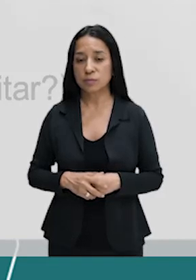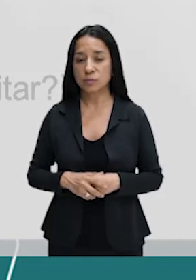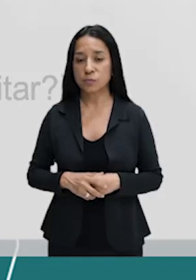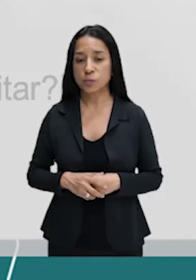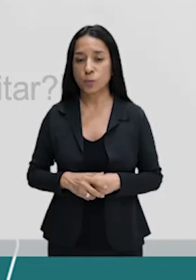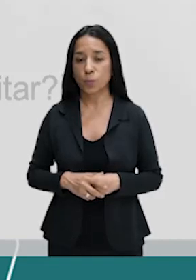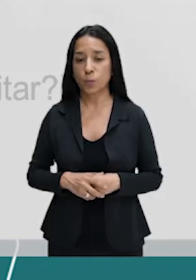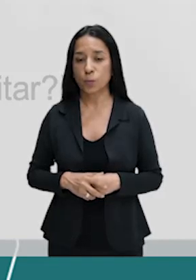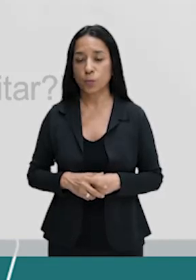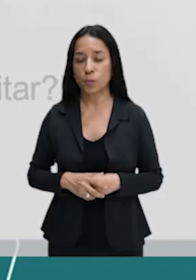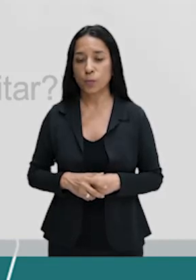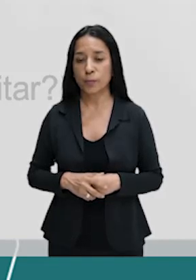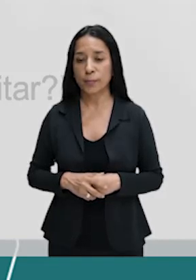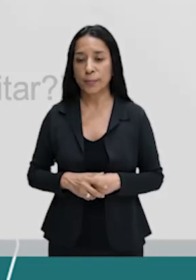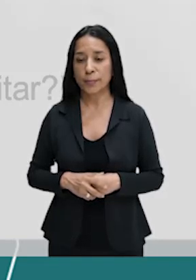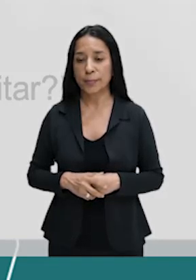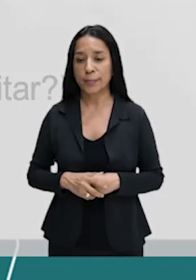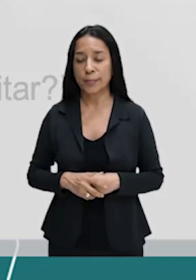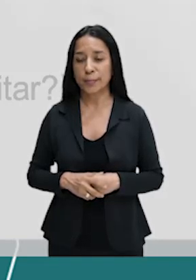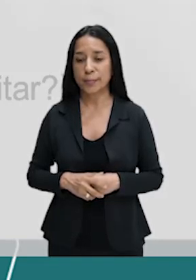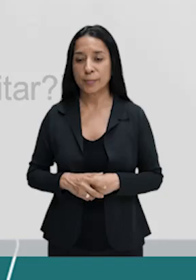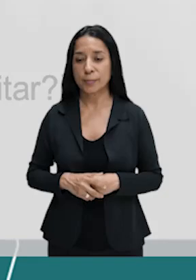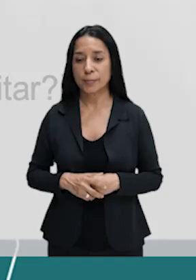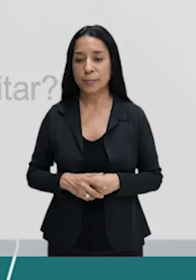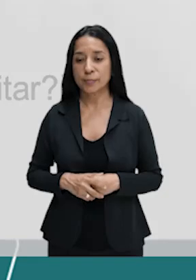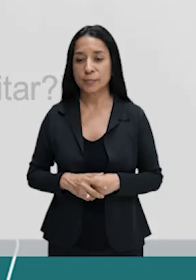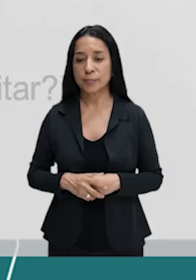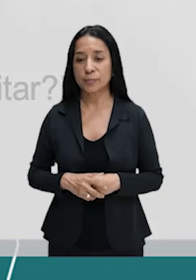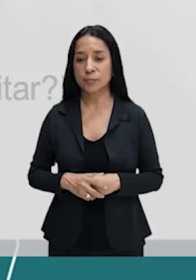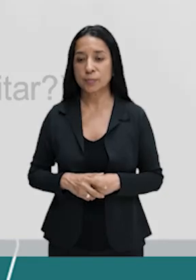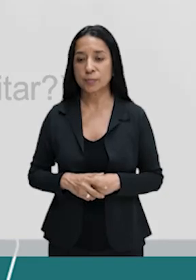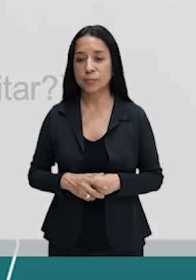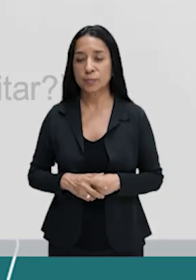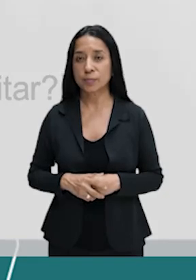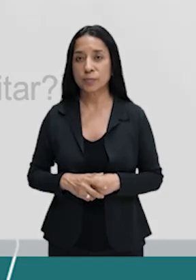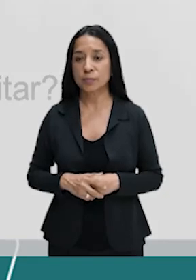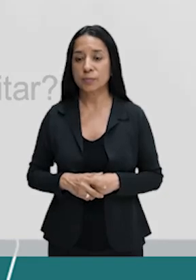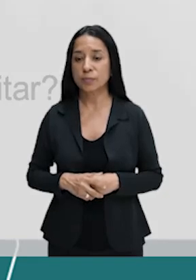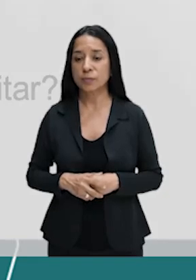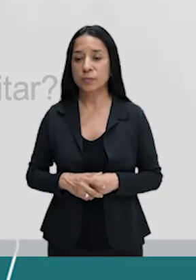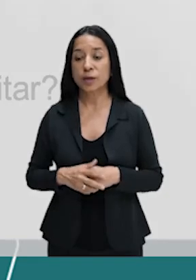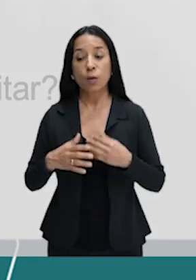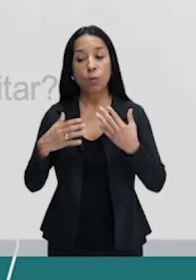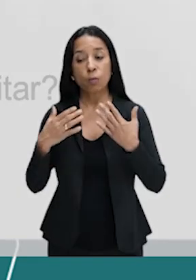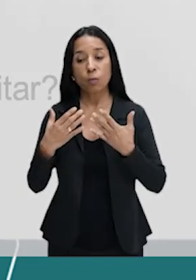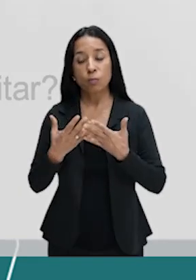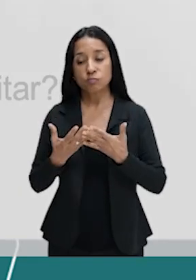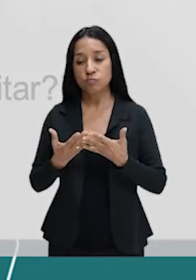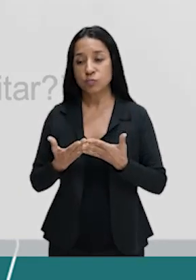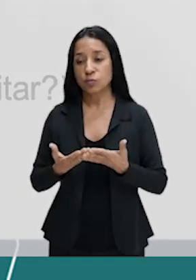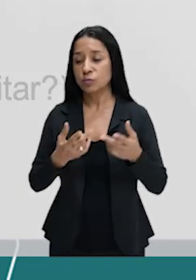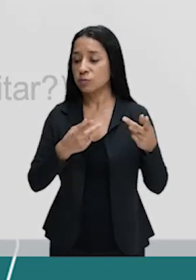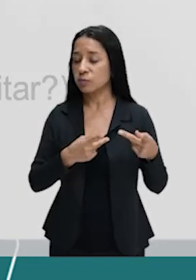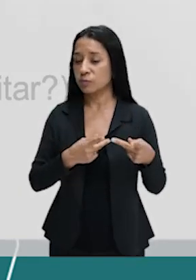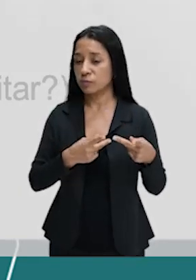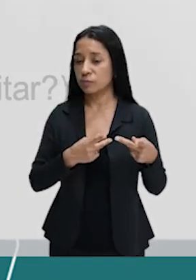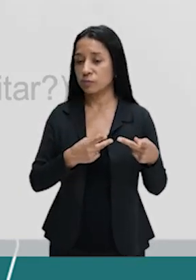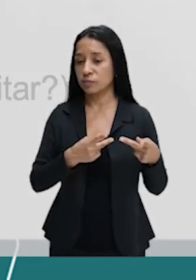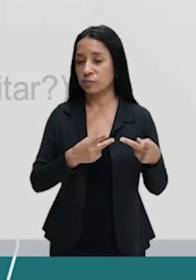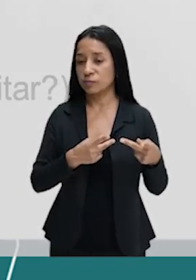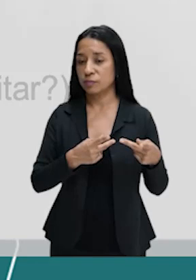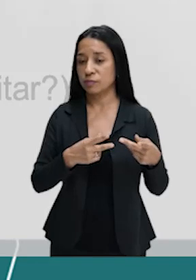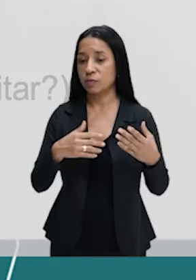venís, ellos vienen, vienen. ¿Cuándo vienes a visitarme? ¿Cuándo vienes